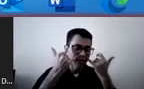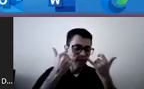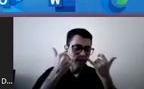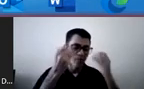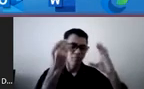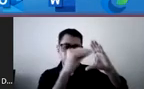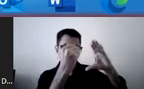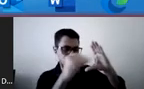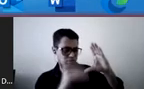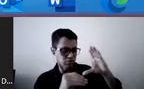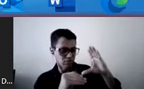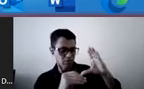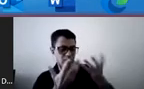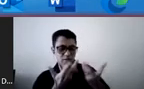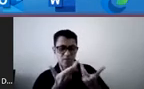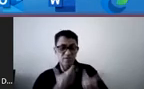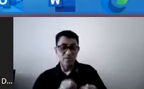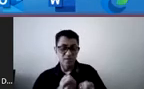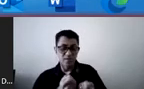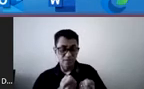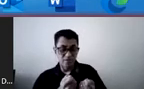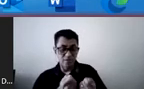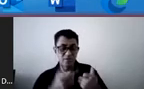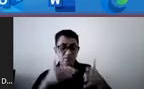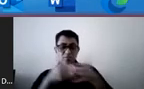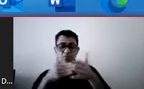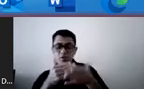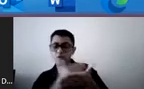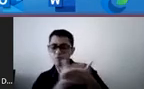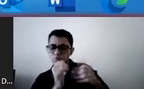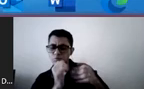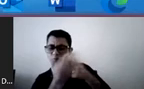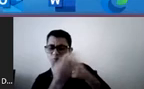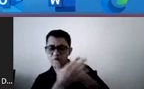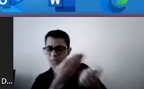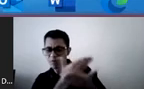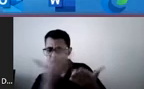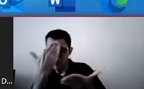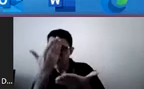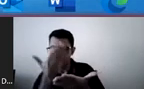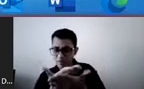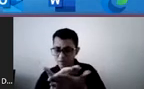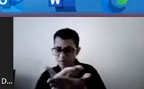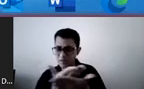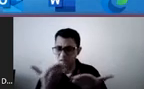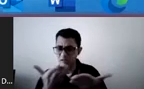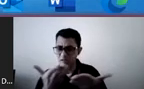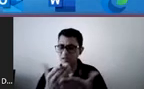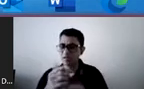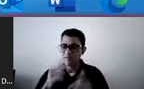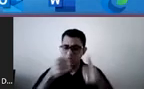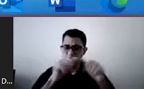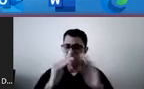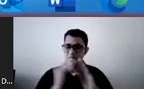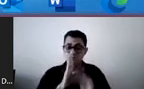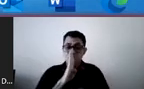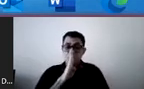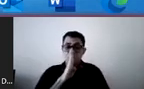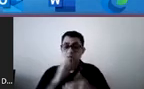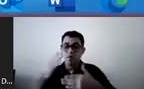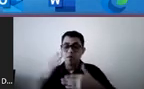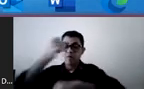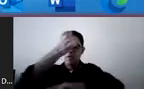para a gente algo muito pesado, a gente fica impactado, como no começo, acredito que todo mundo no começo da pandemia deve ter ficado em casa, de janela